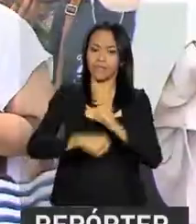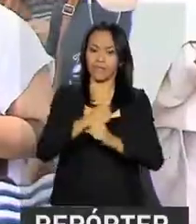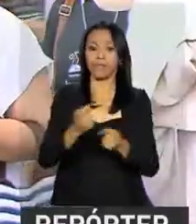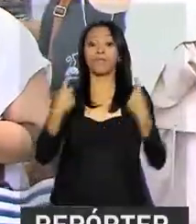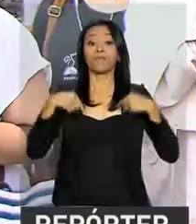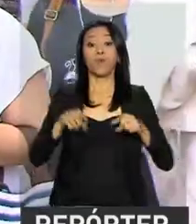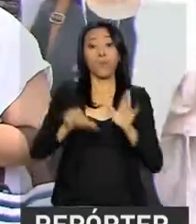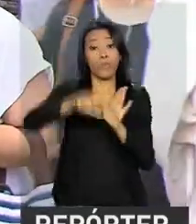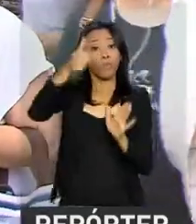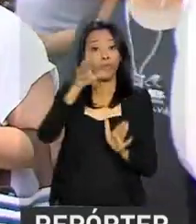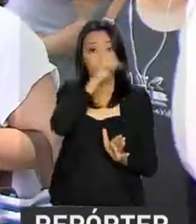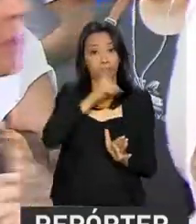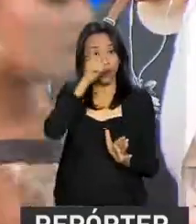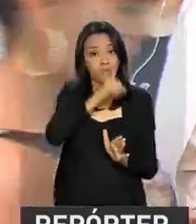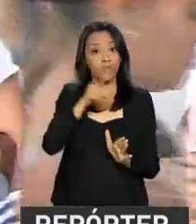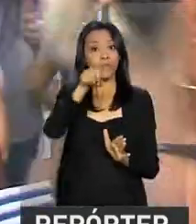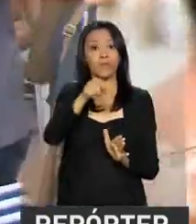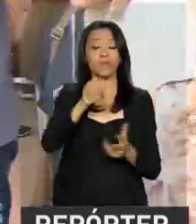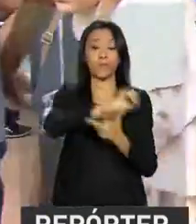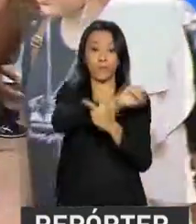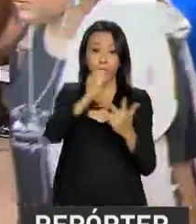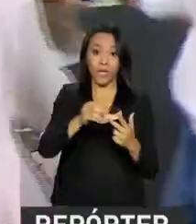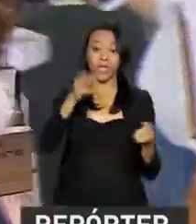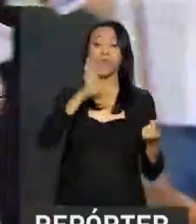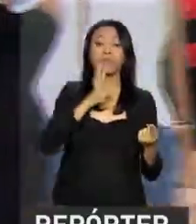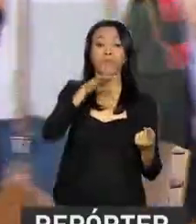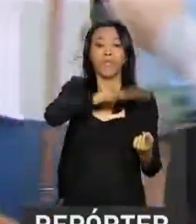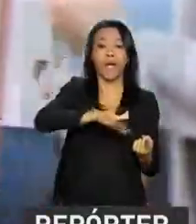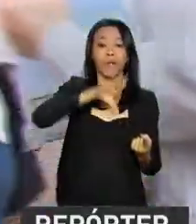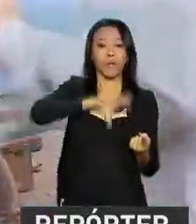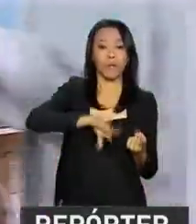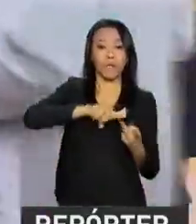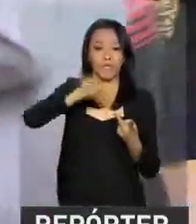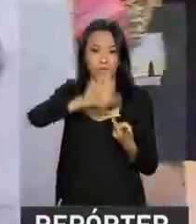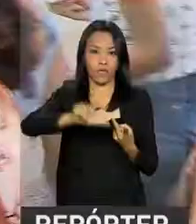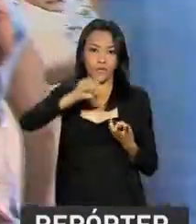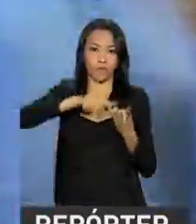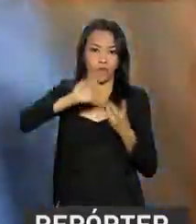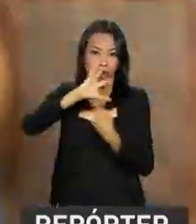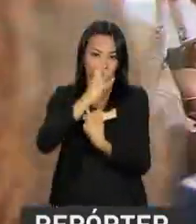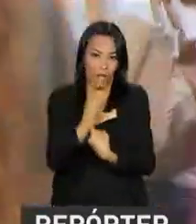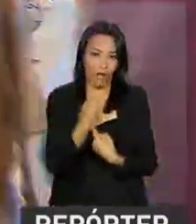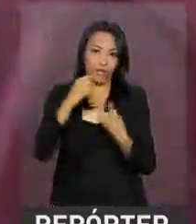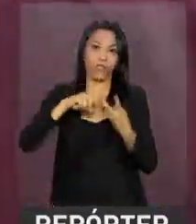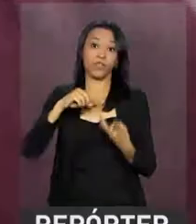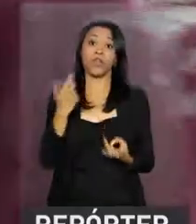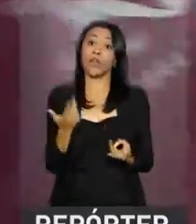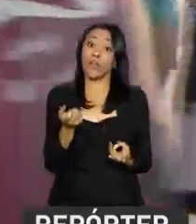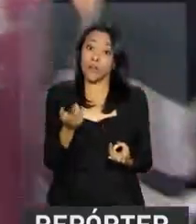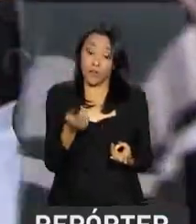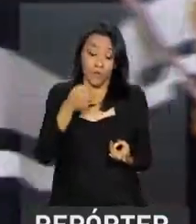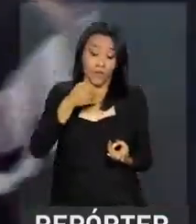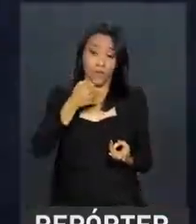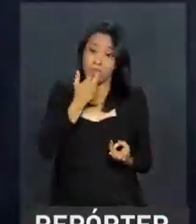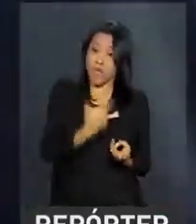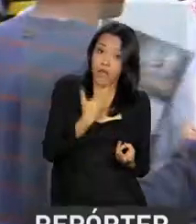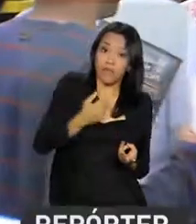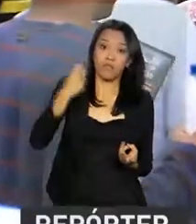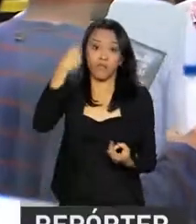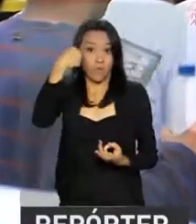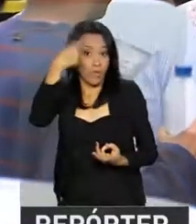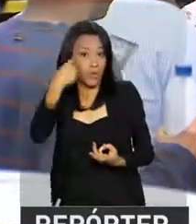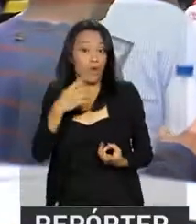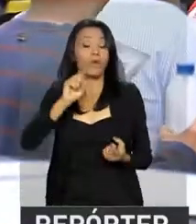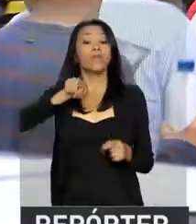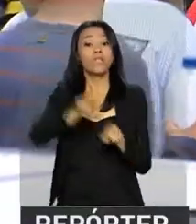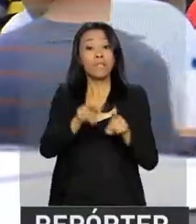primeiro domingo do enem cobrou conhecimentos em português literatura artes e uma língua estrangeira inglês ou espanhol e em